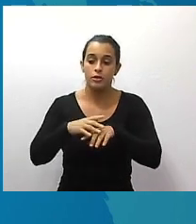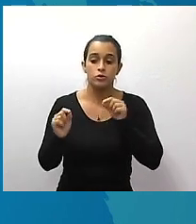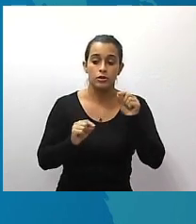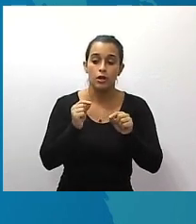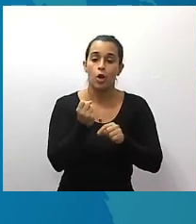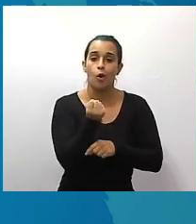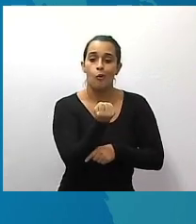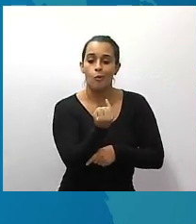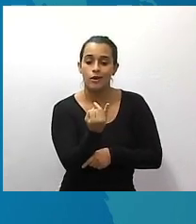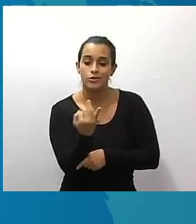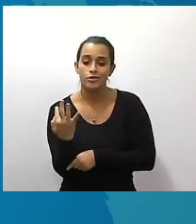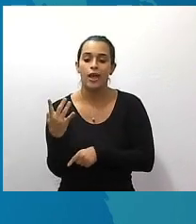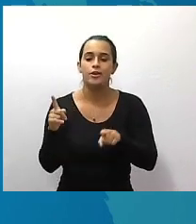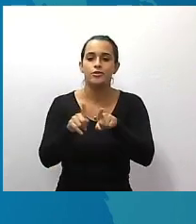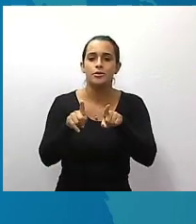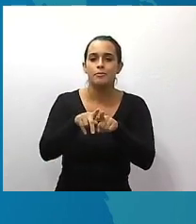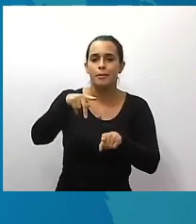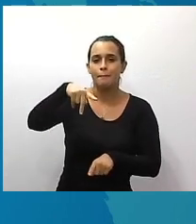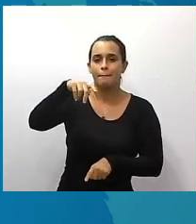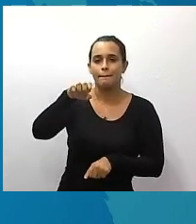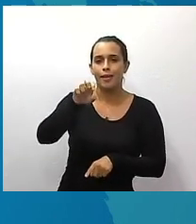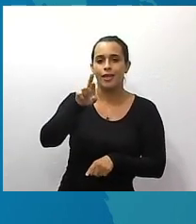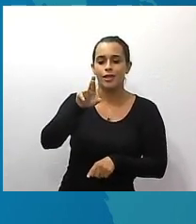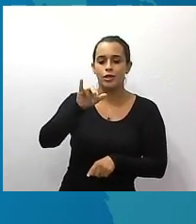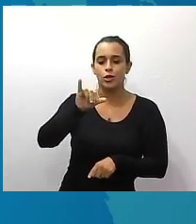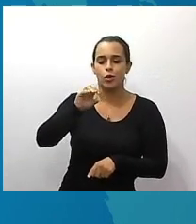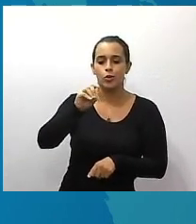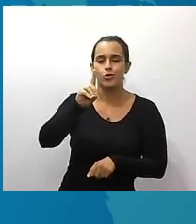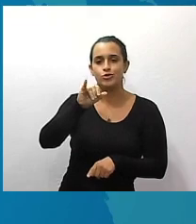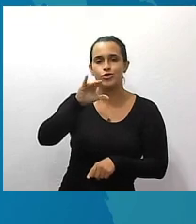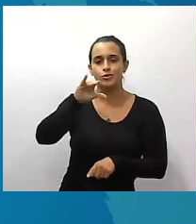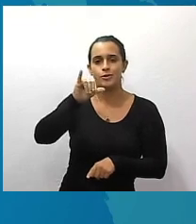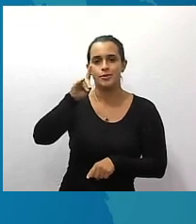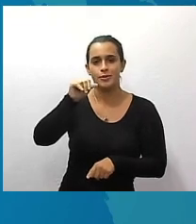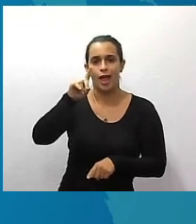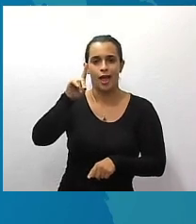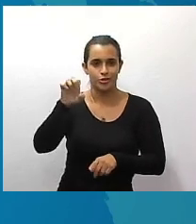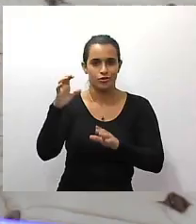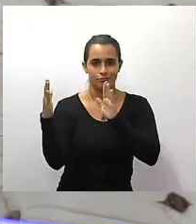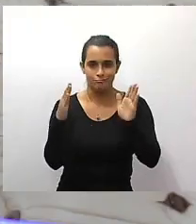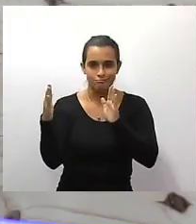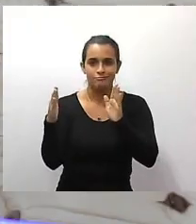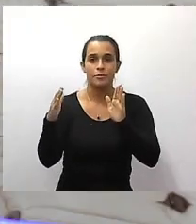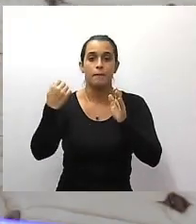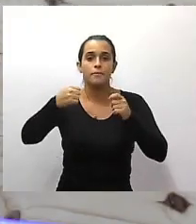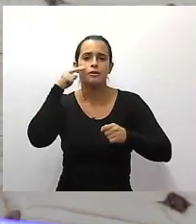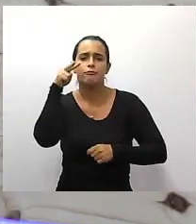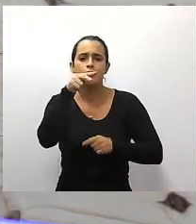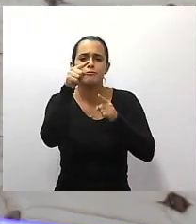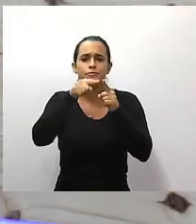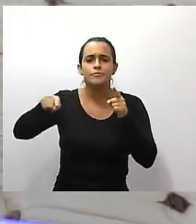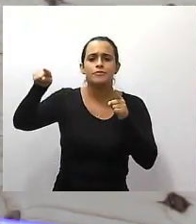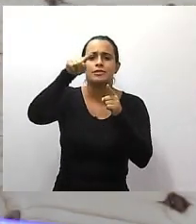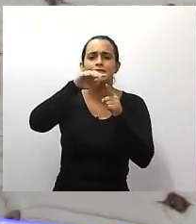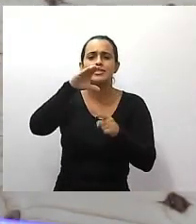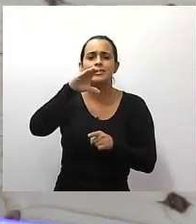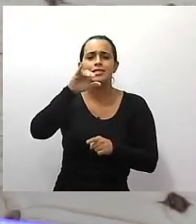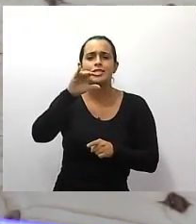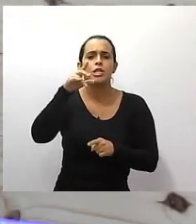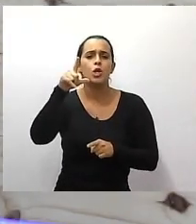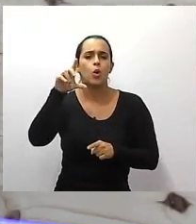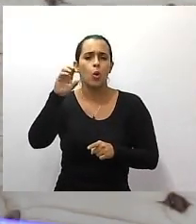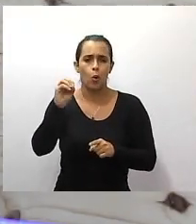Gabriel. Valeu! E aí o Robertão na transmissão vai trazer isso aí para vocês, novidades, tá bom? Vamos lá, Jonathan, mostra para eles os slides